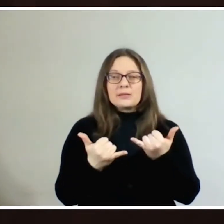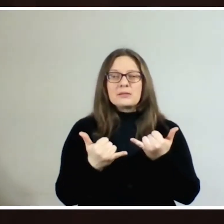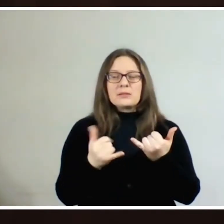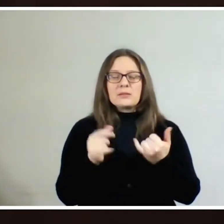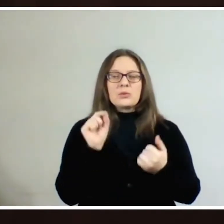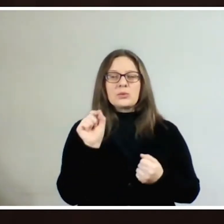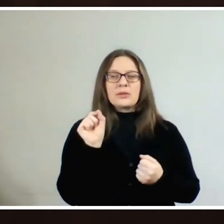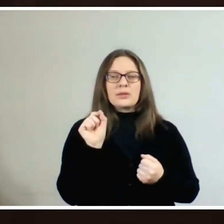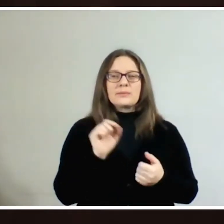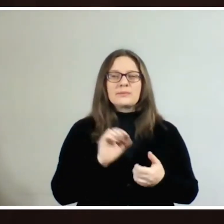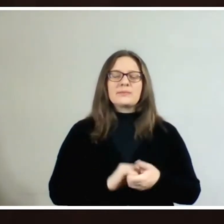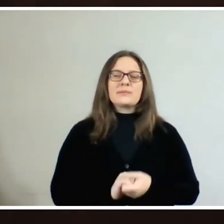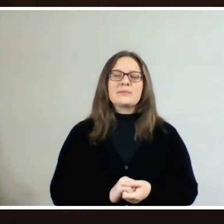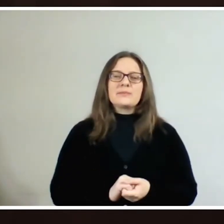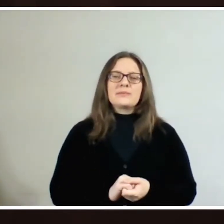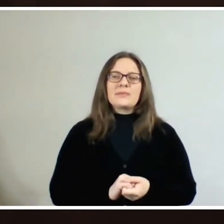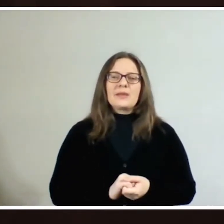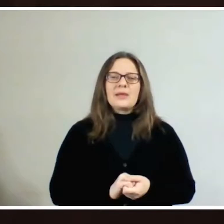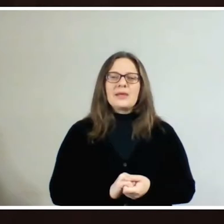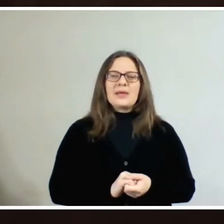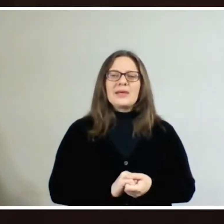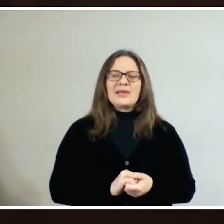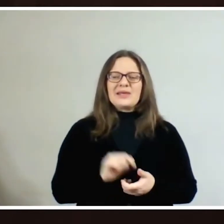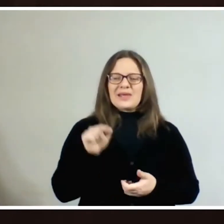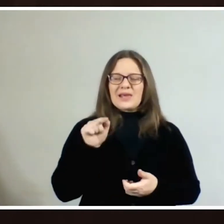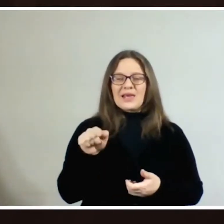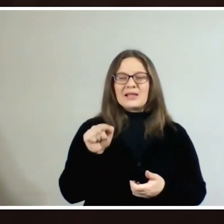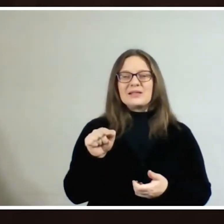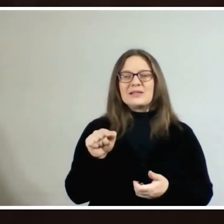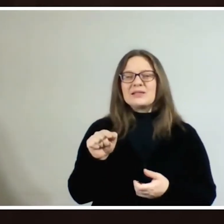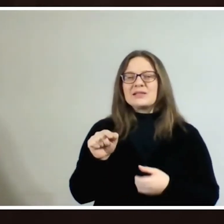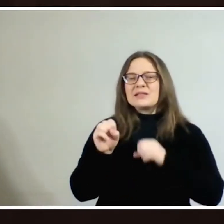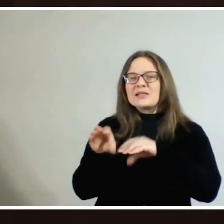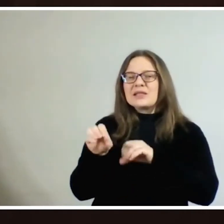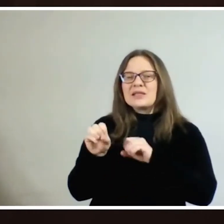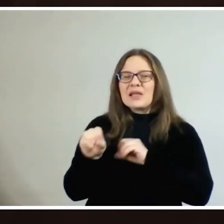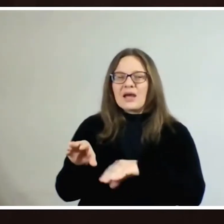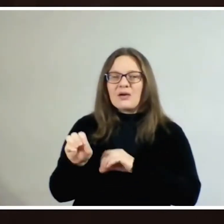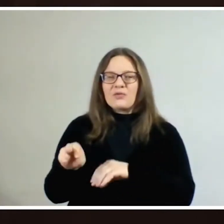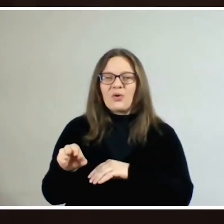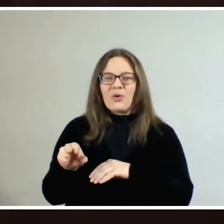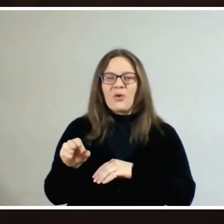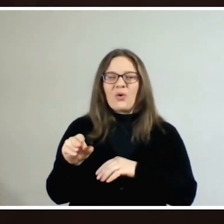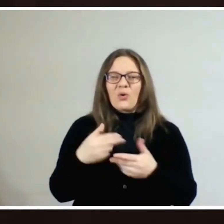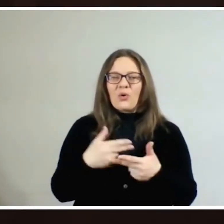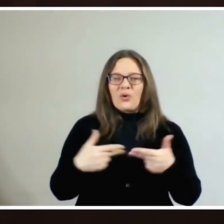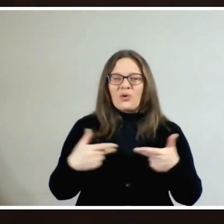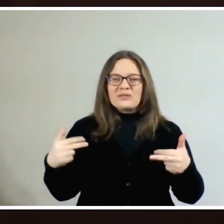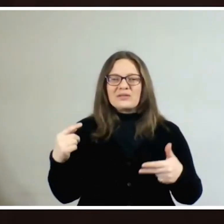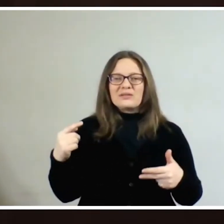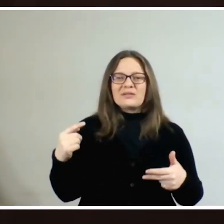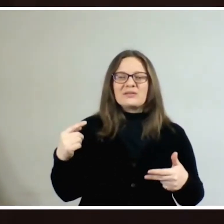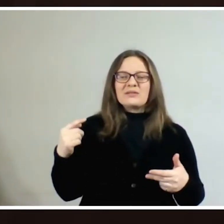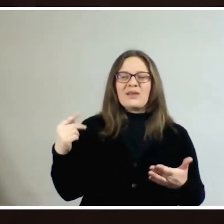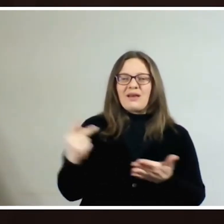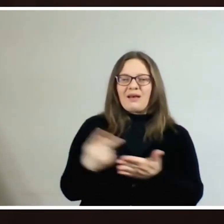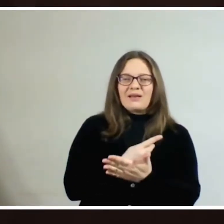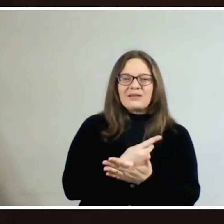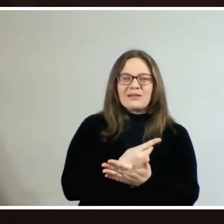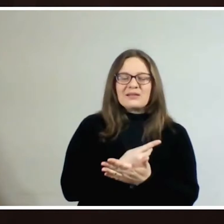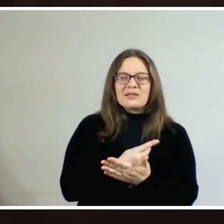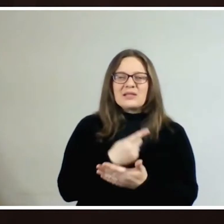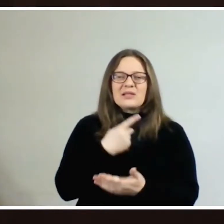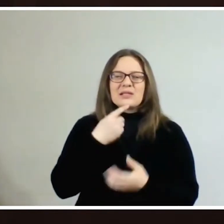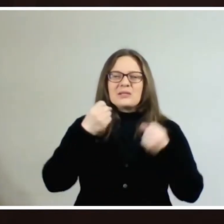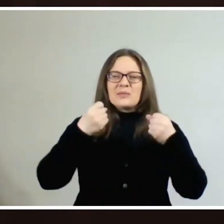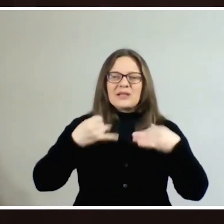docetas pregavam a heresia de que Jesus Cristo não era um verdadeiro homem, mas apenas